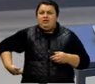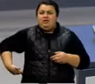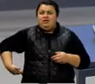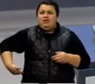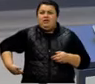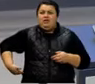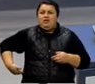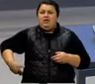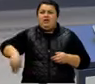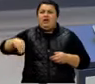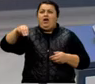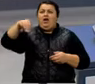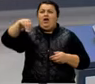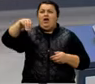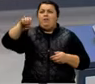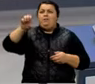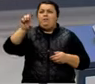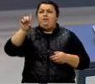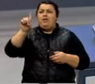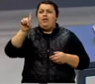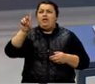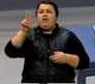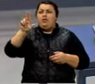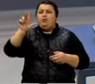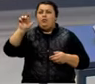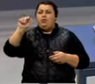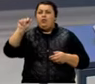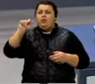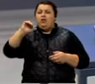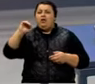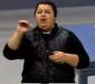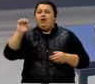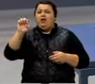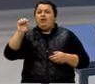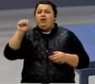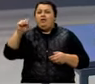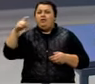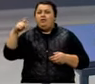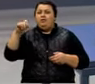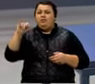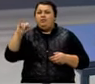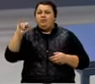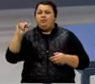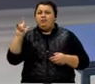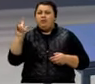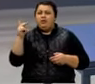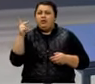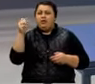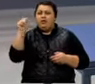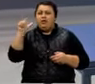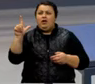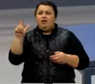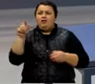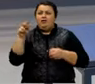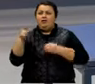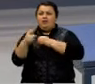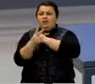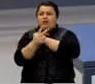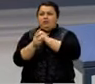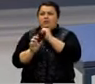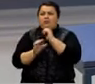medula espinhal. E está protegida aí pelas vértebras do corpo,